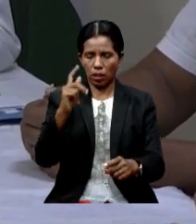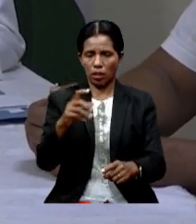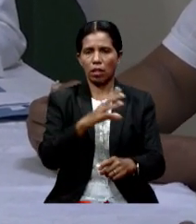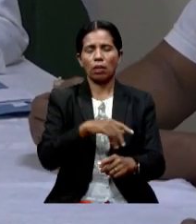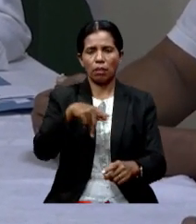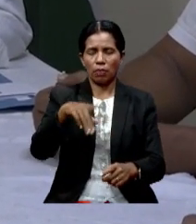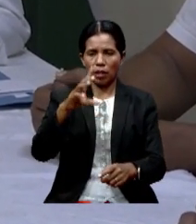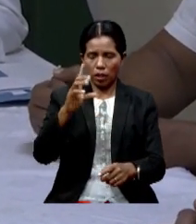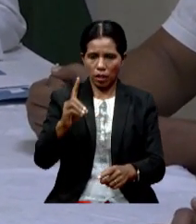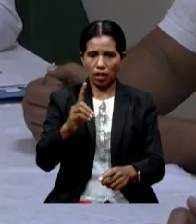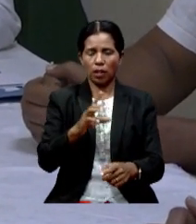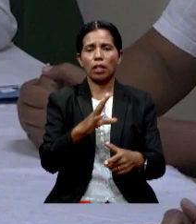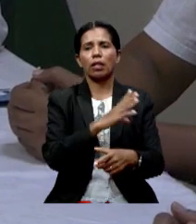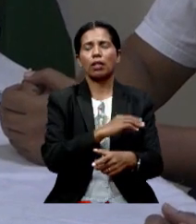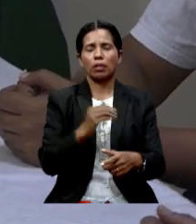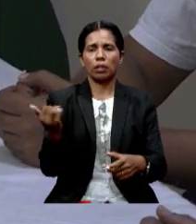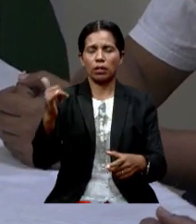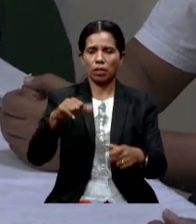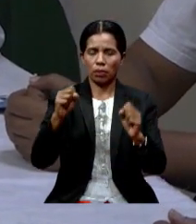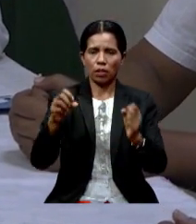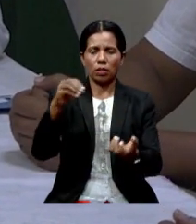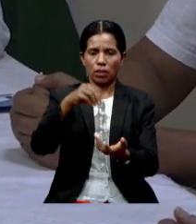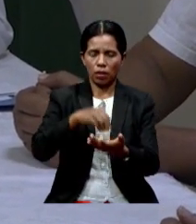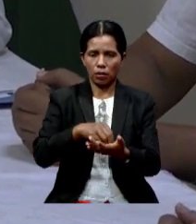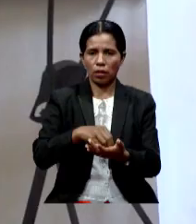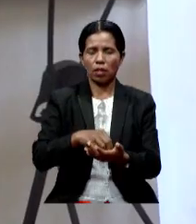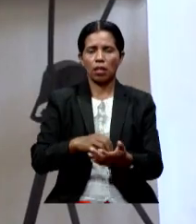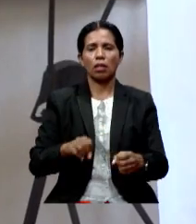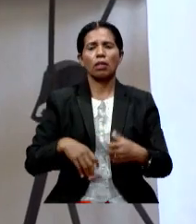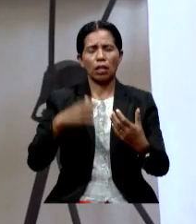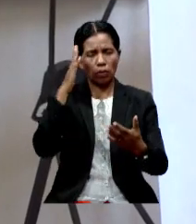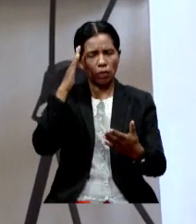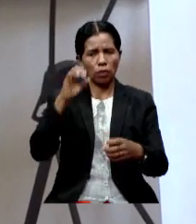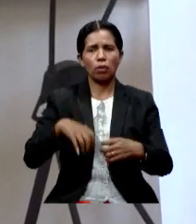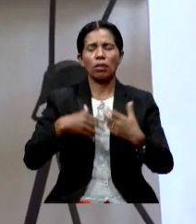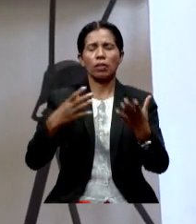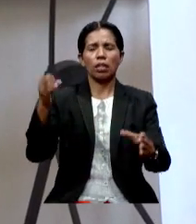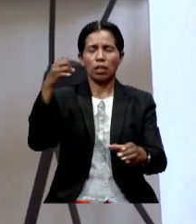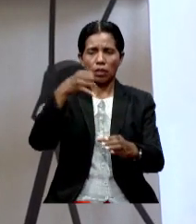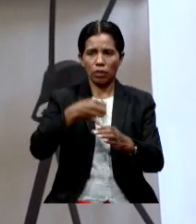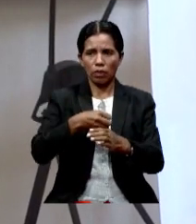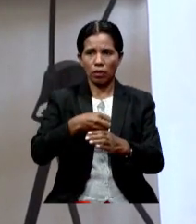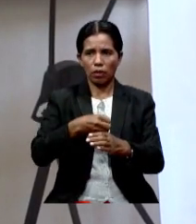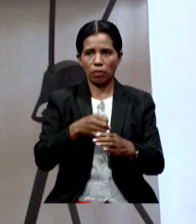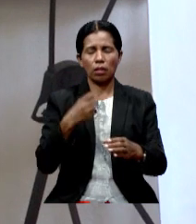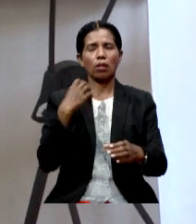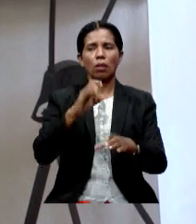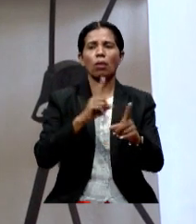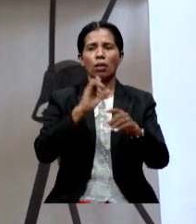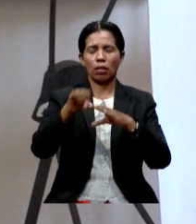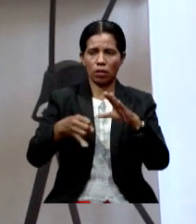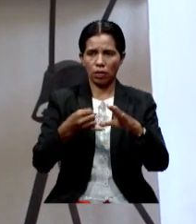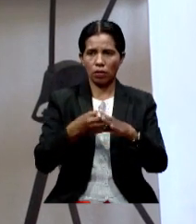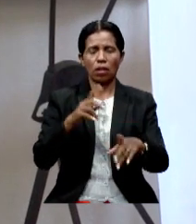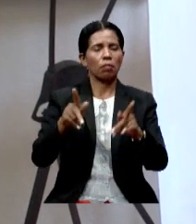pede, siramos bele tau consideração unida o insa atu bele envolve. Tambe ita kulia inclusão, hakar envolve